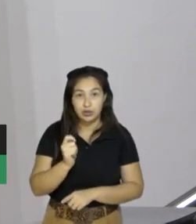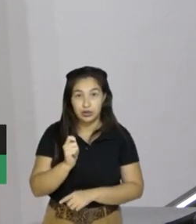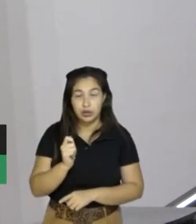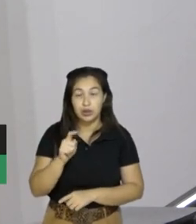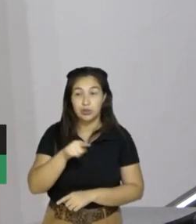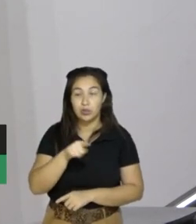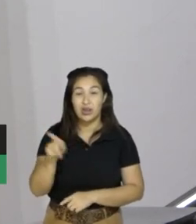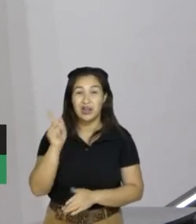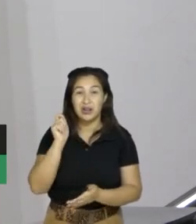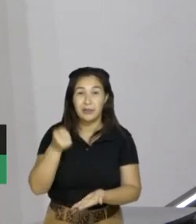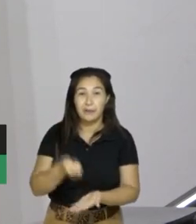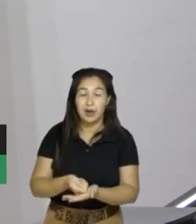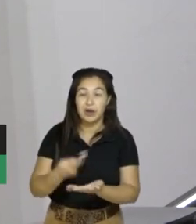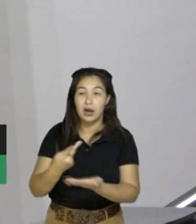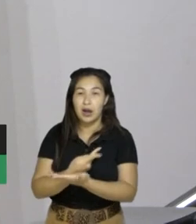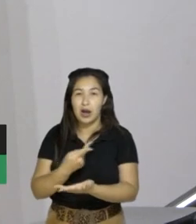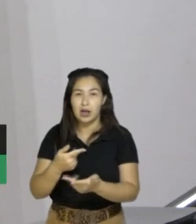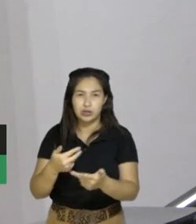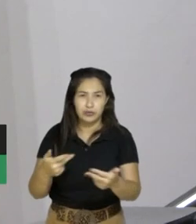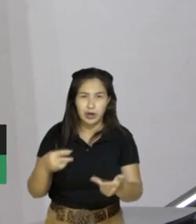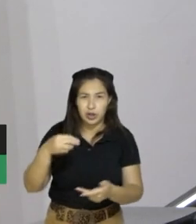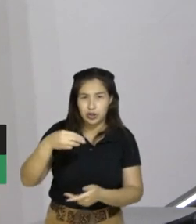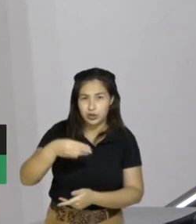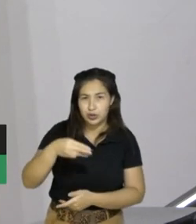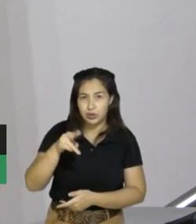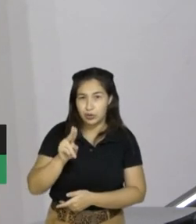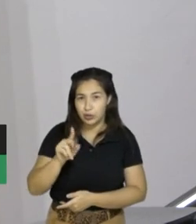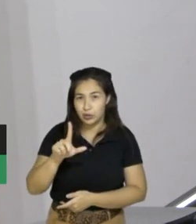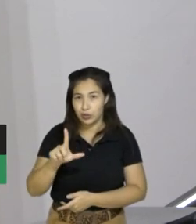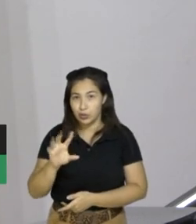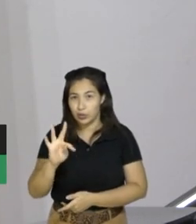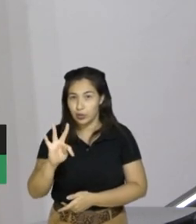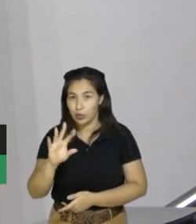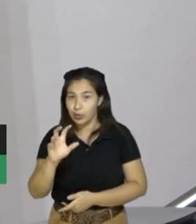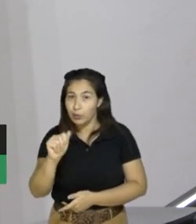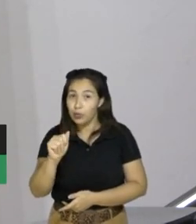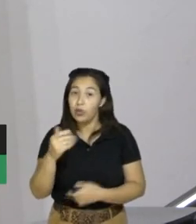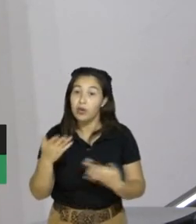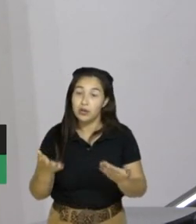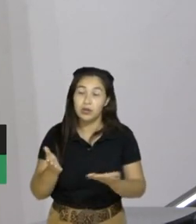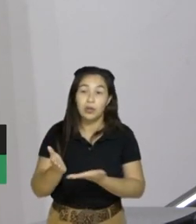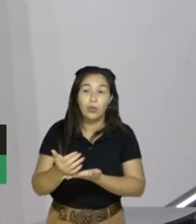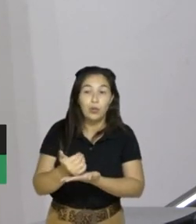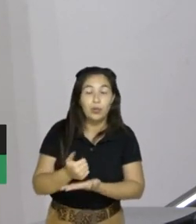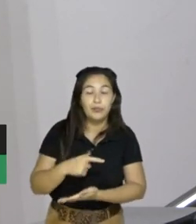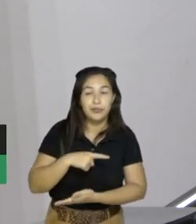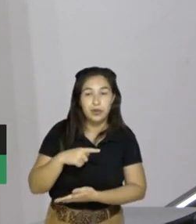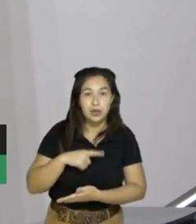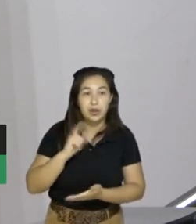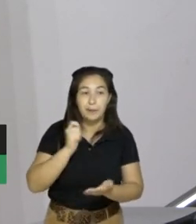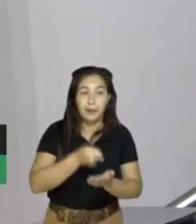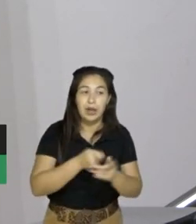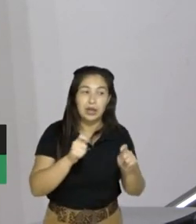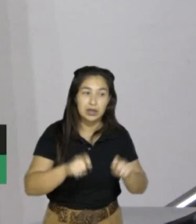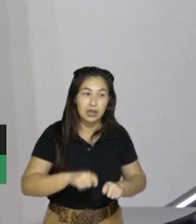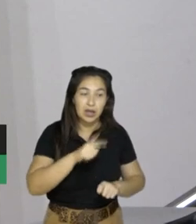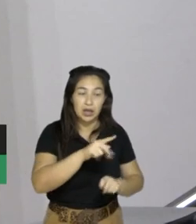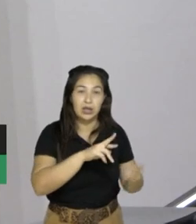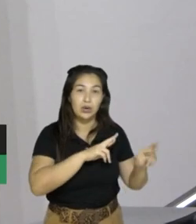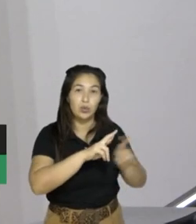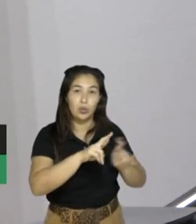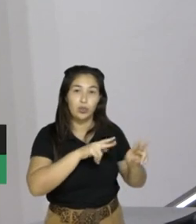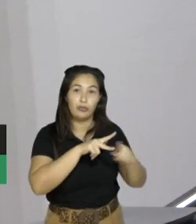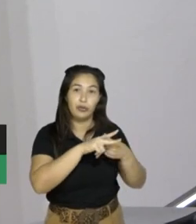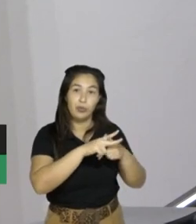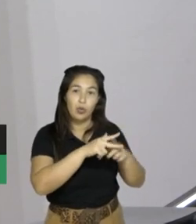arrecadadas em Santa Catarina esse recurso teria o suficiente para que Santa Catarina